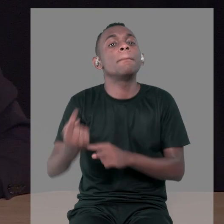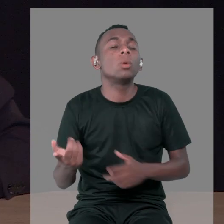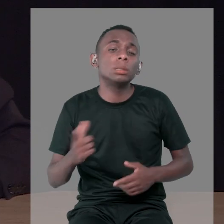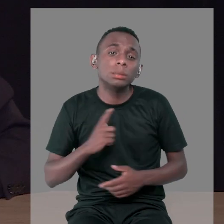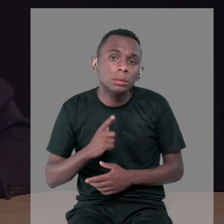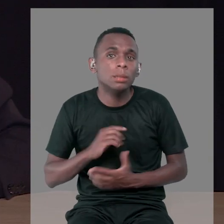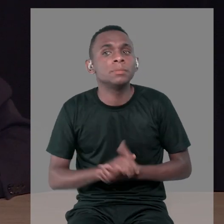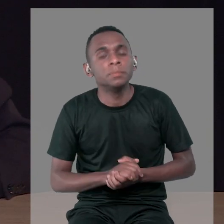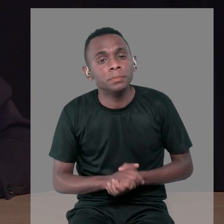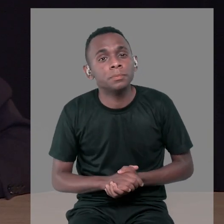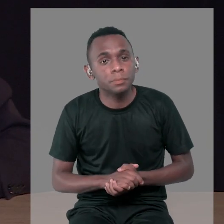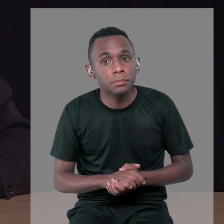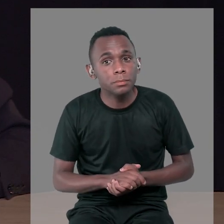Europa.